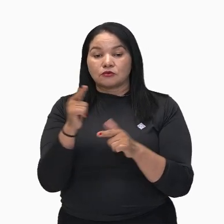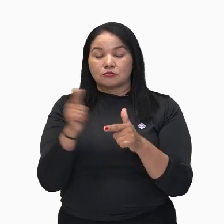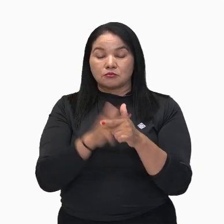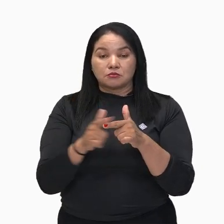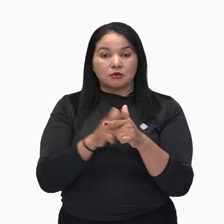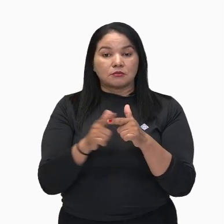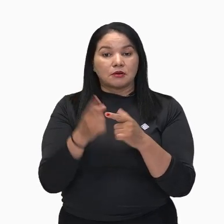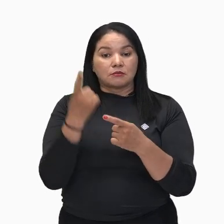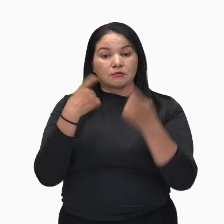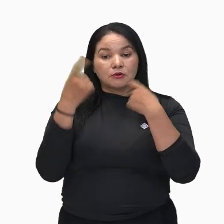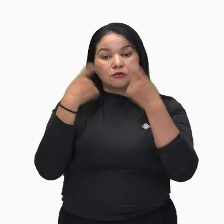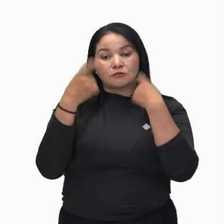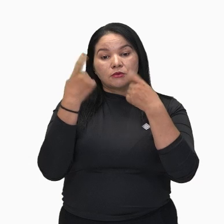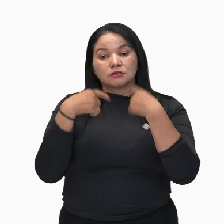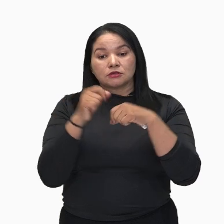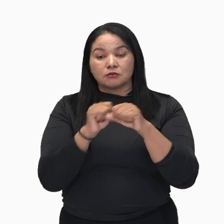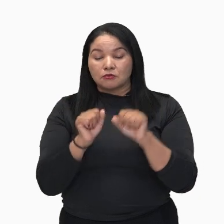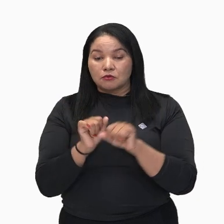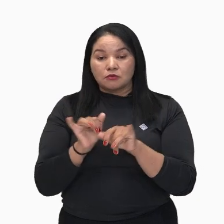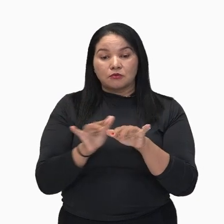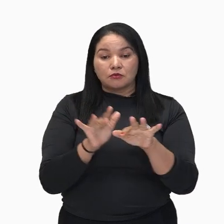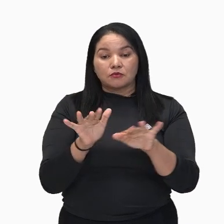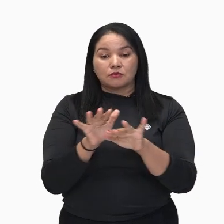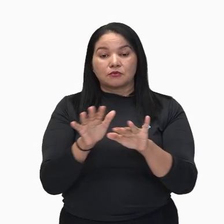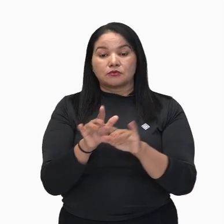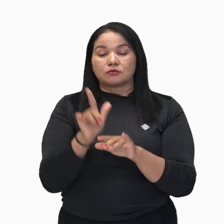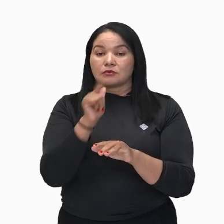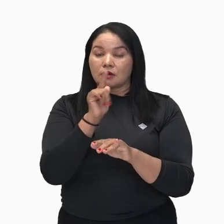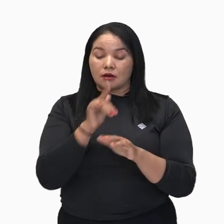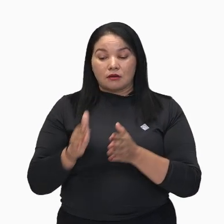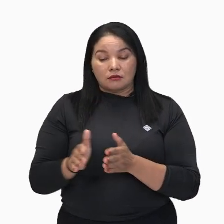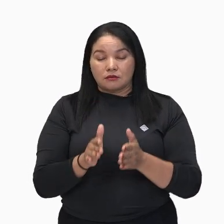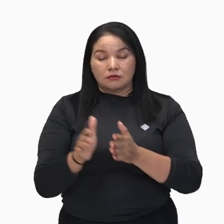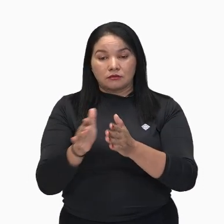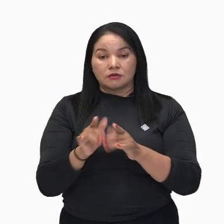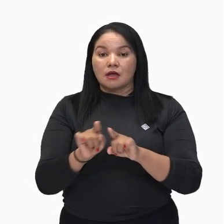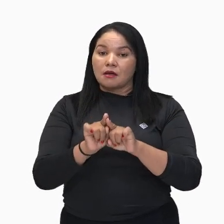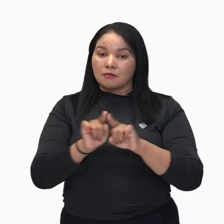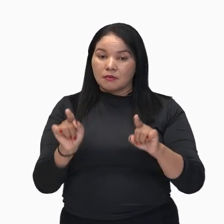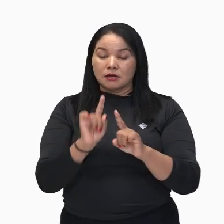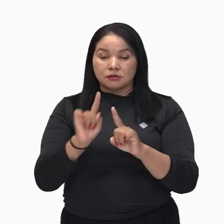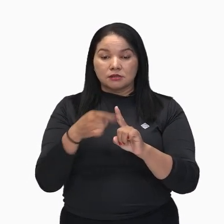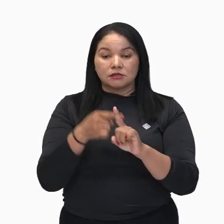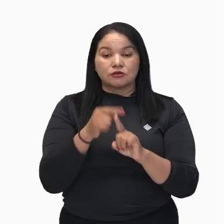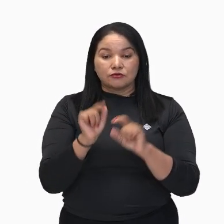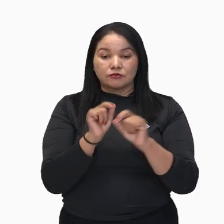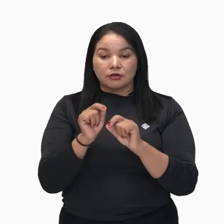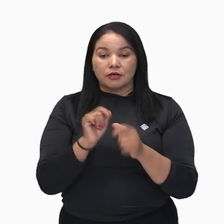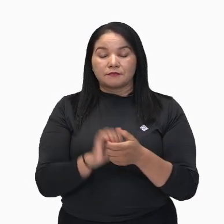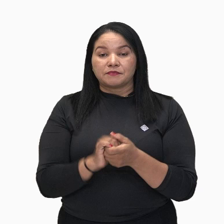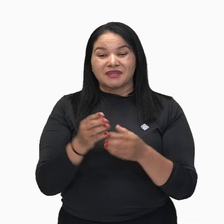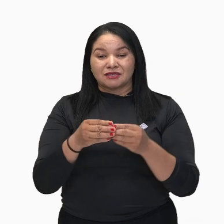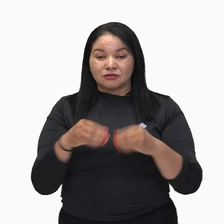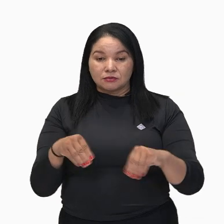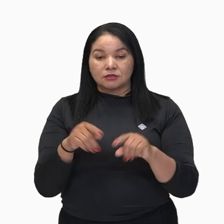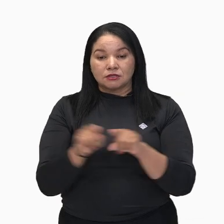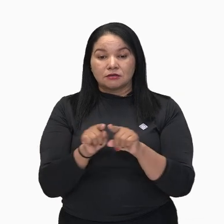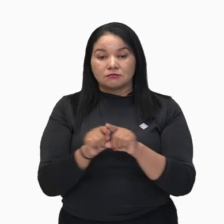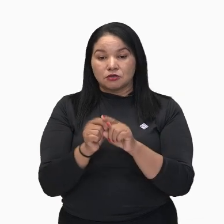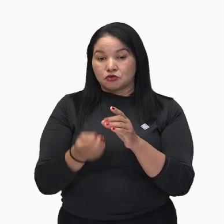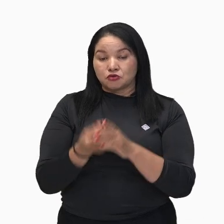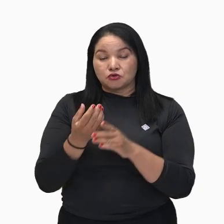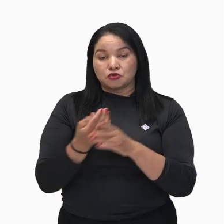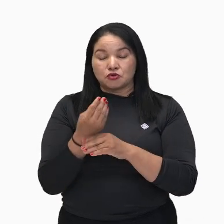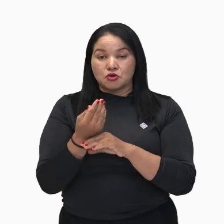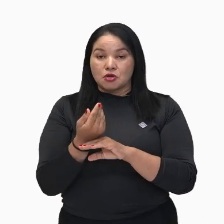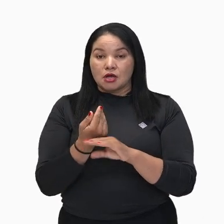preocupando muito vai ser a contaminação dos aquíferos. Mas, além disso, o desperdício e o surgimento aí de